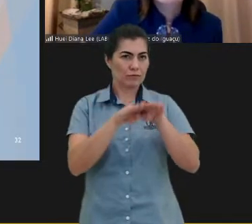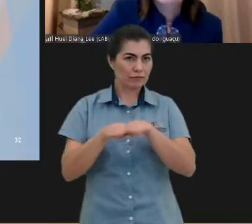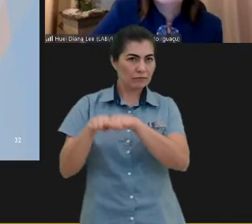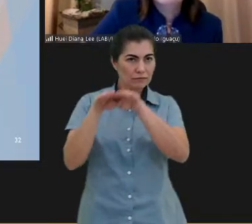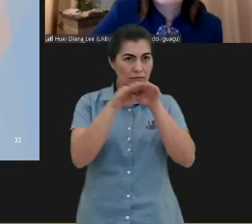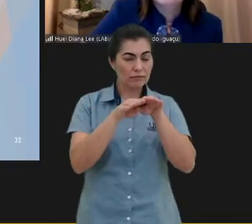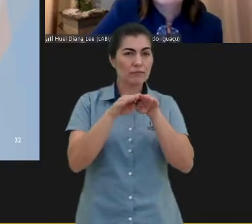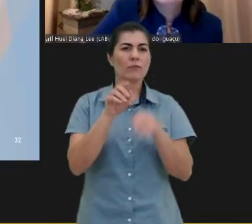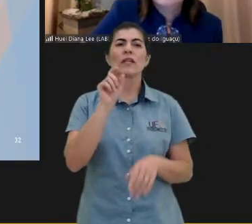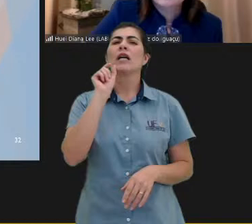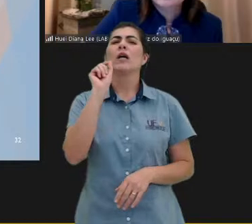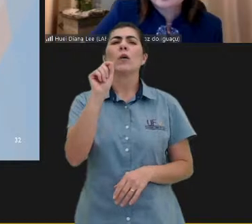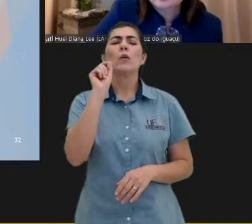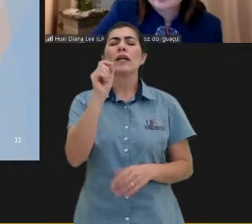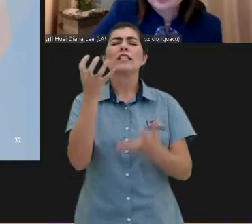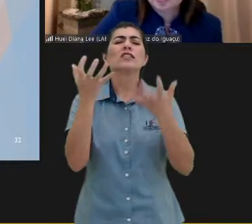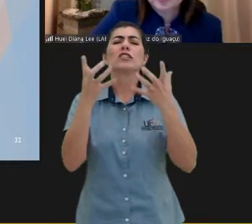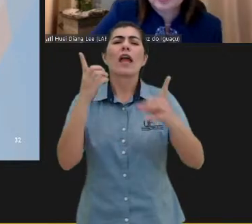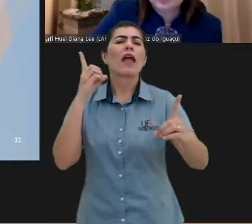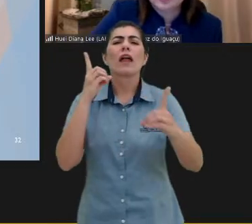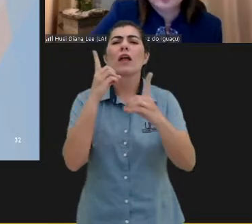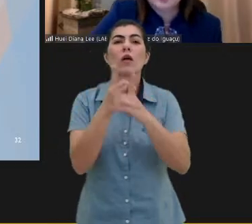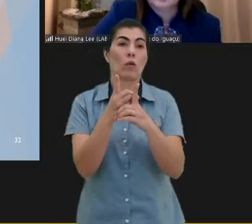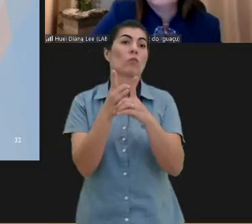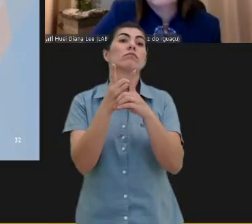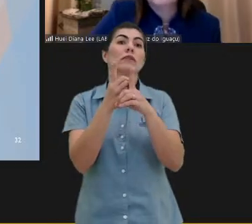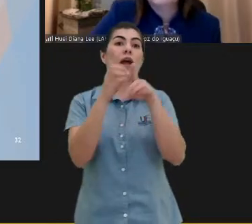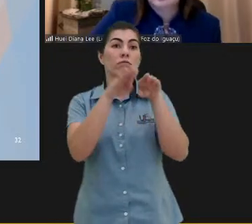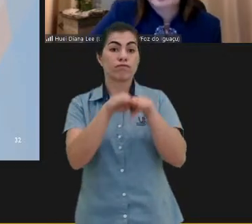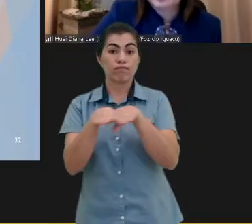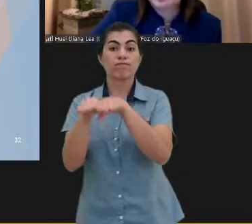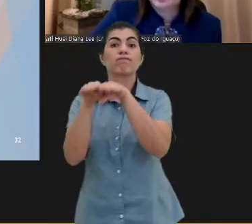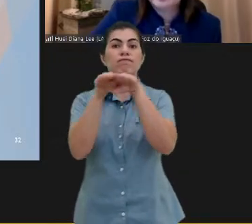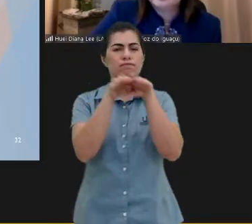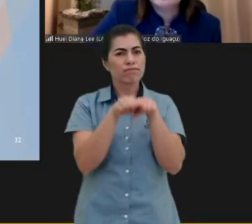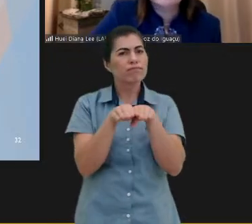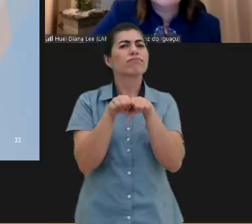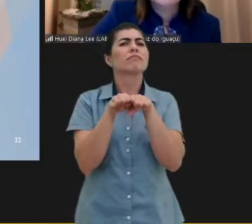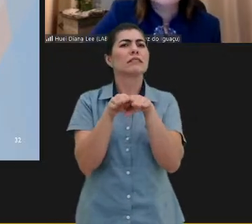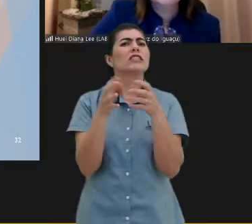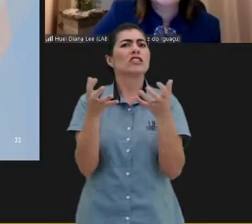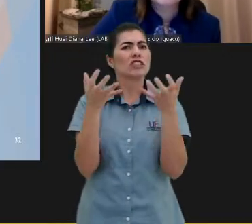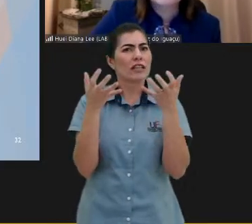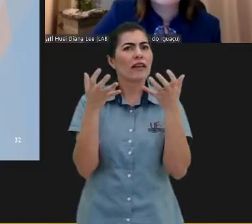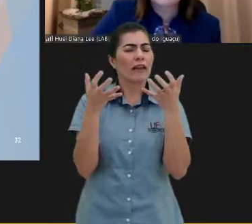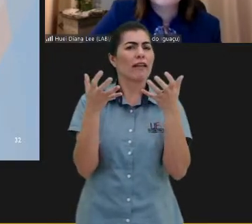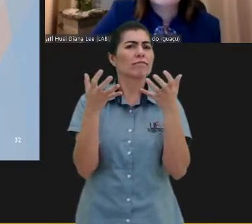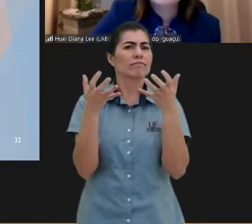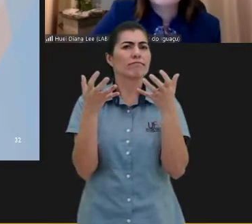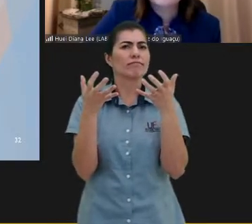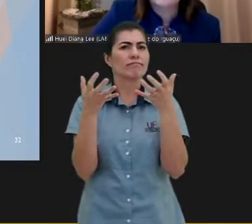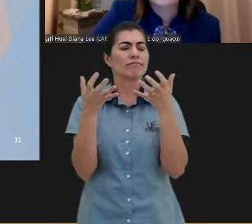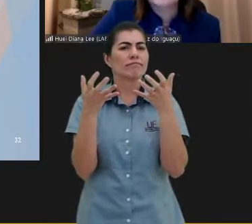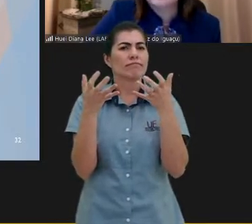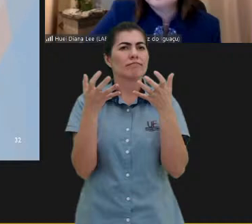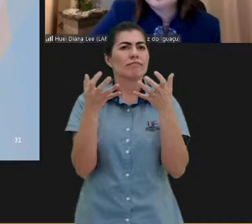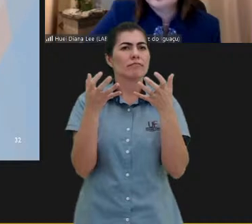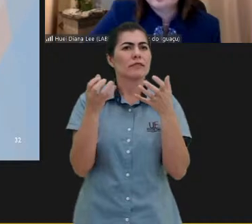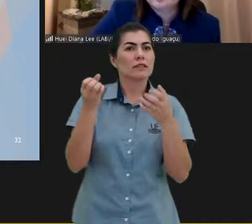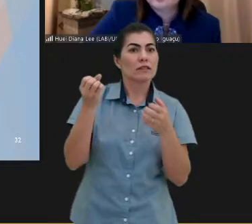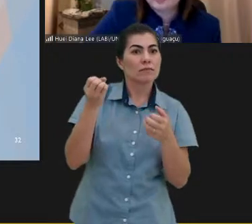E o que que a gente quer encontrar com essa extração de padrões? Claro, encontrar padrões, situações anômalas ou